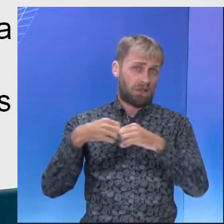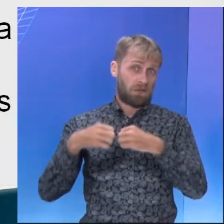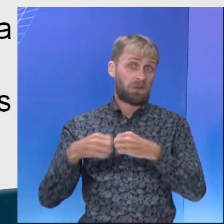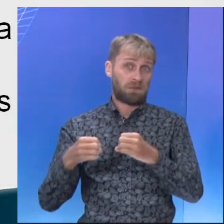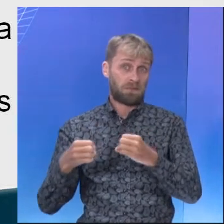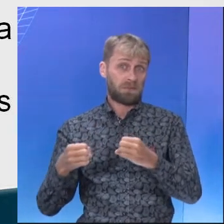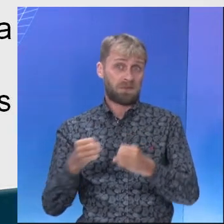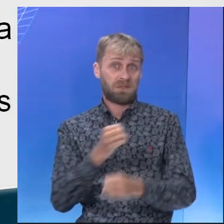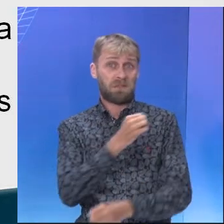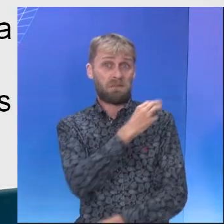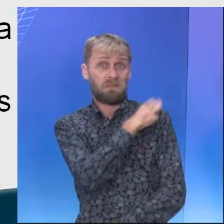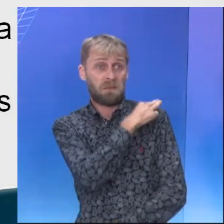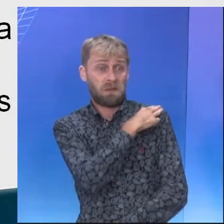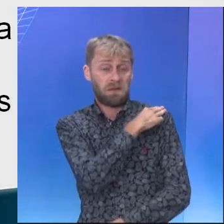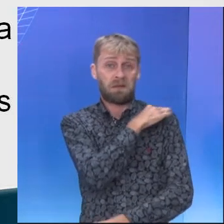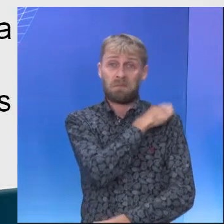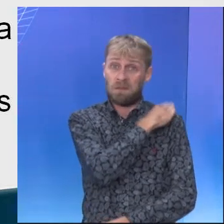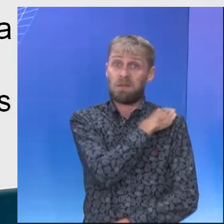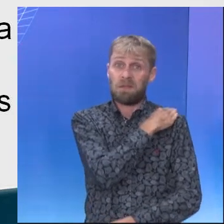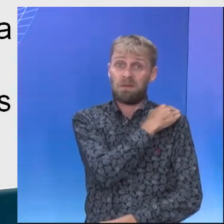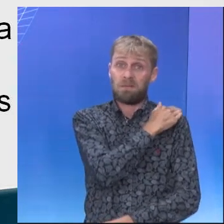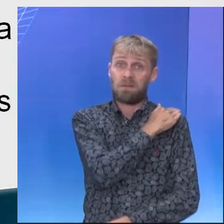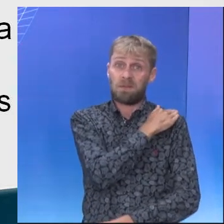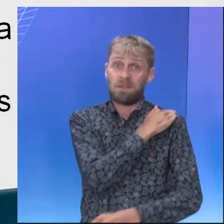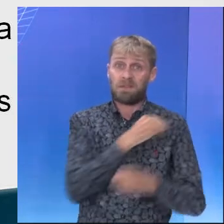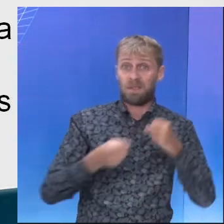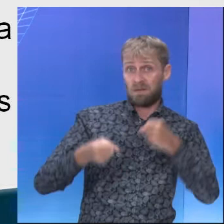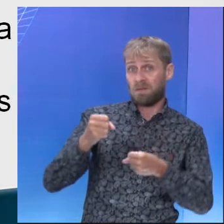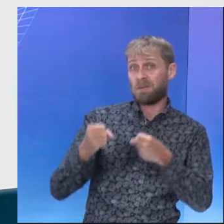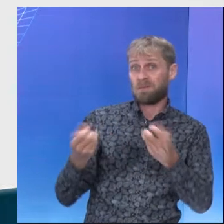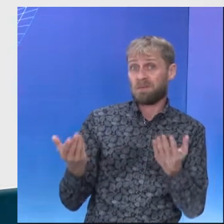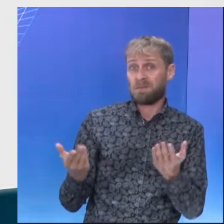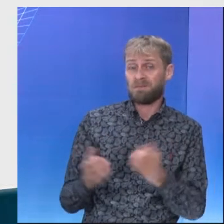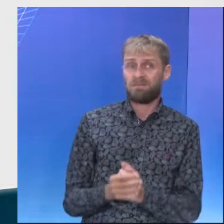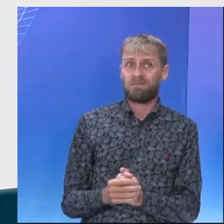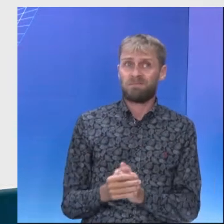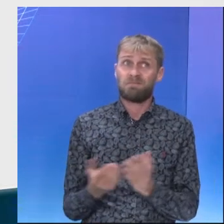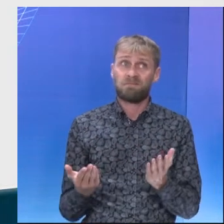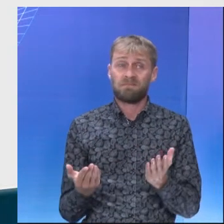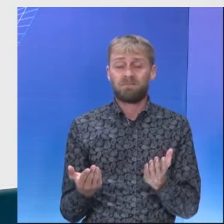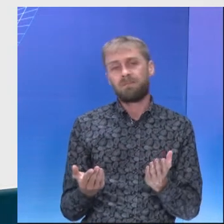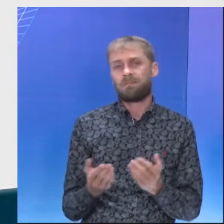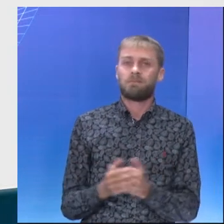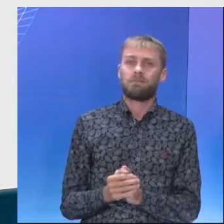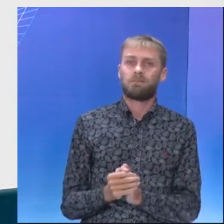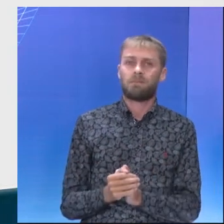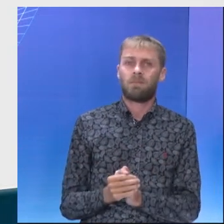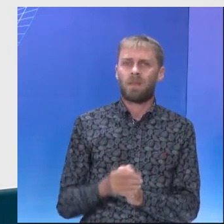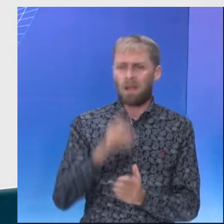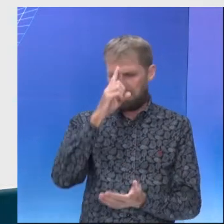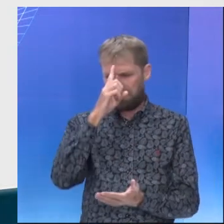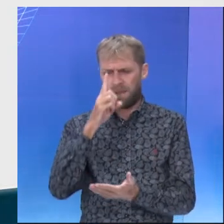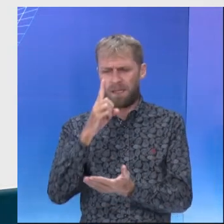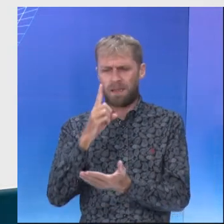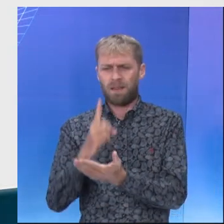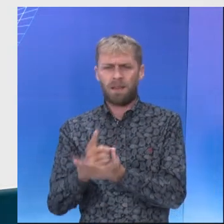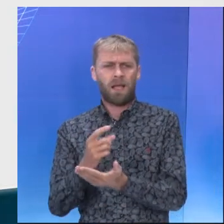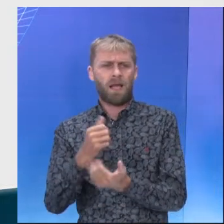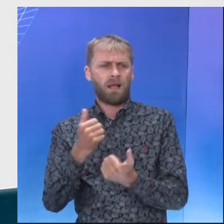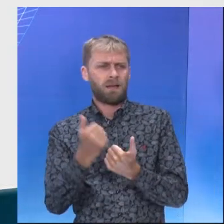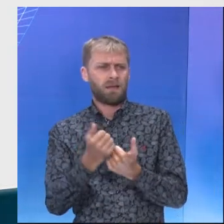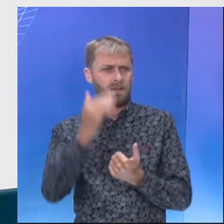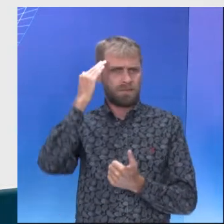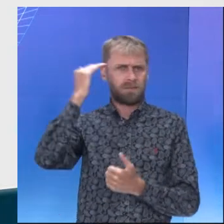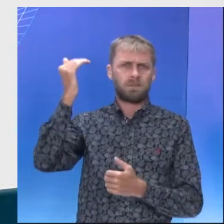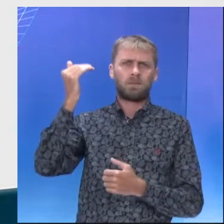Dirigir os ônibus da cidade, os sem-teto? Meio sim, estranho. Exigir das autoridades que os ônibus